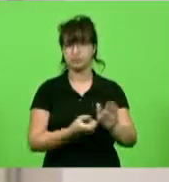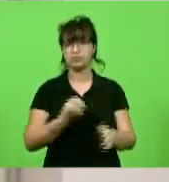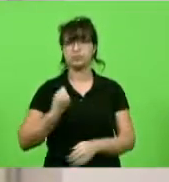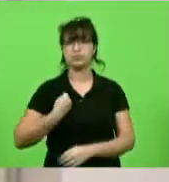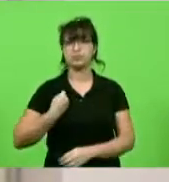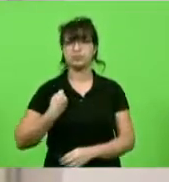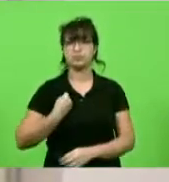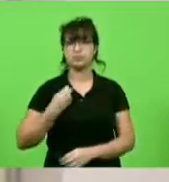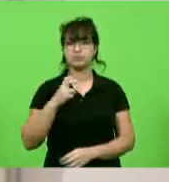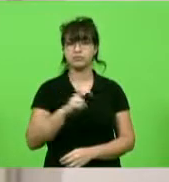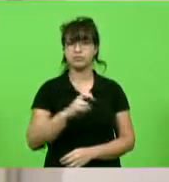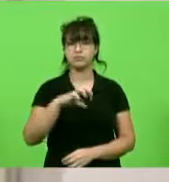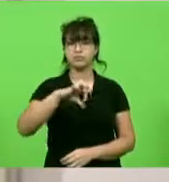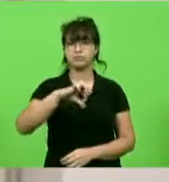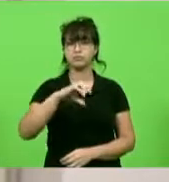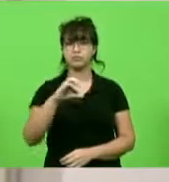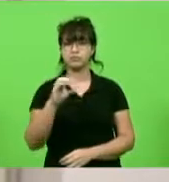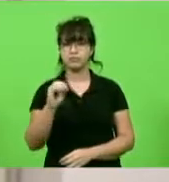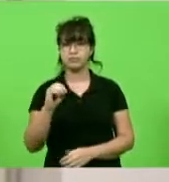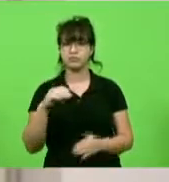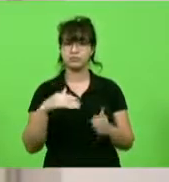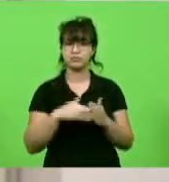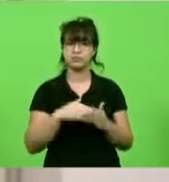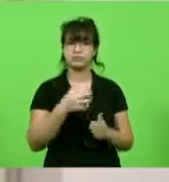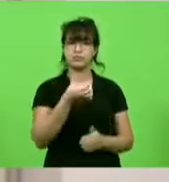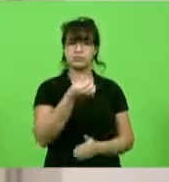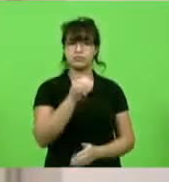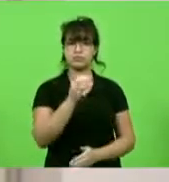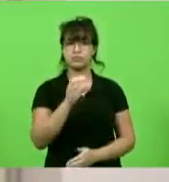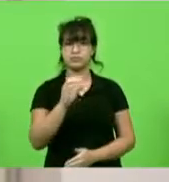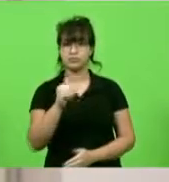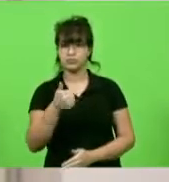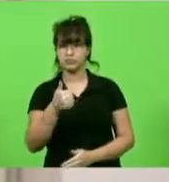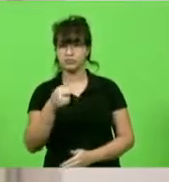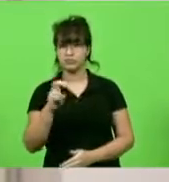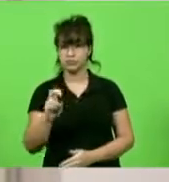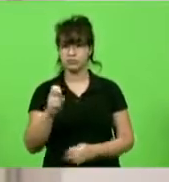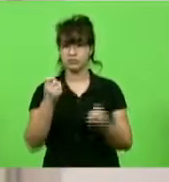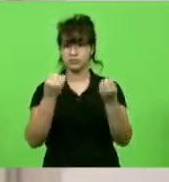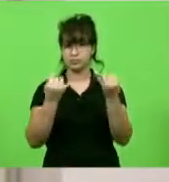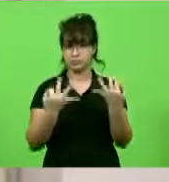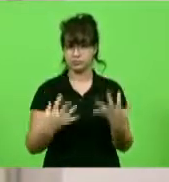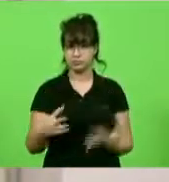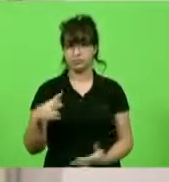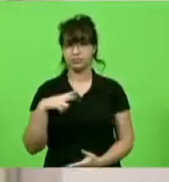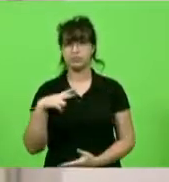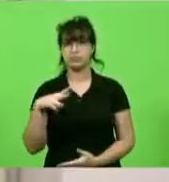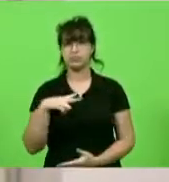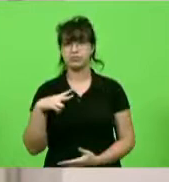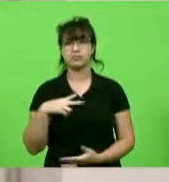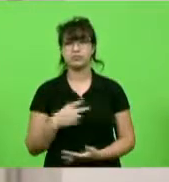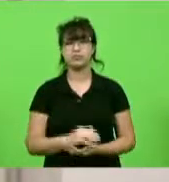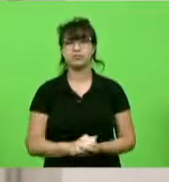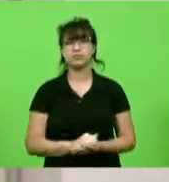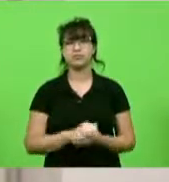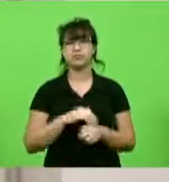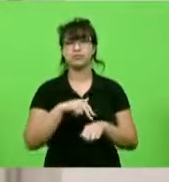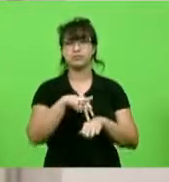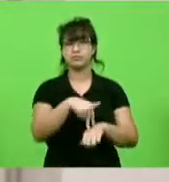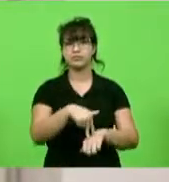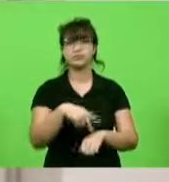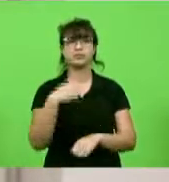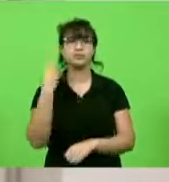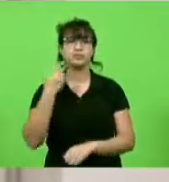590 a 615. Explicações pessoais. Fizeram uso da palavra os senhores